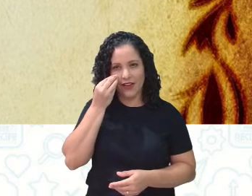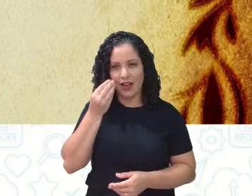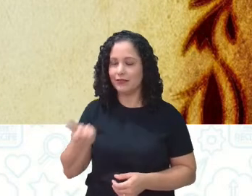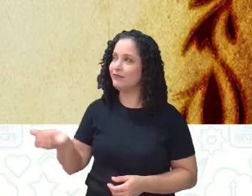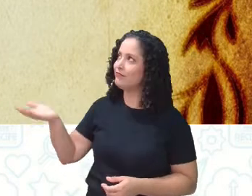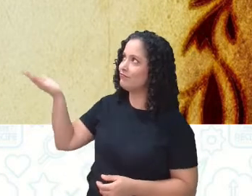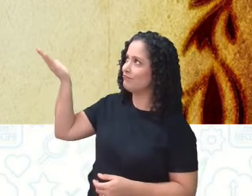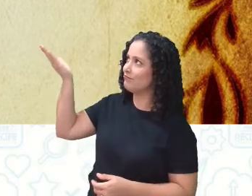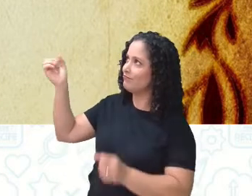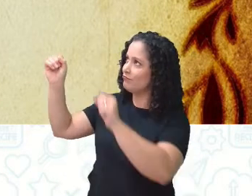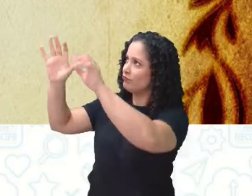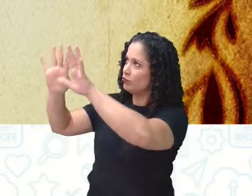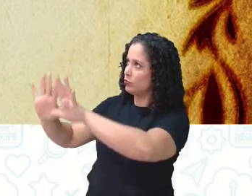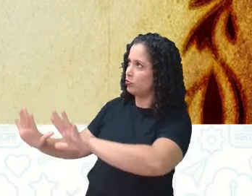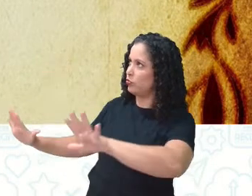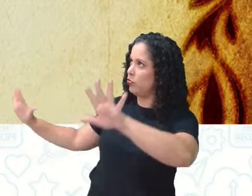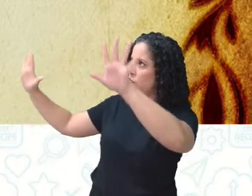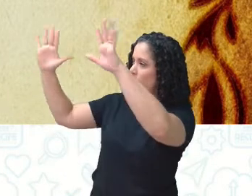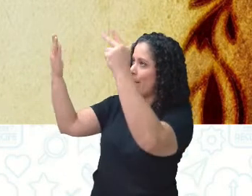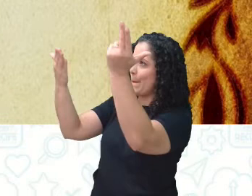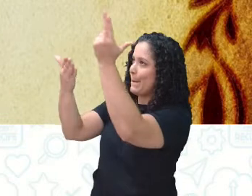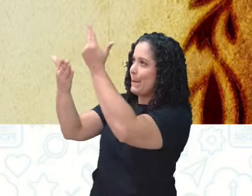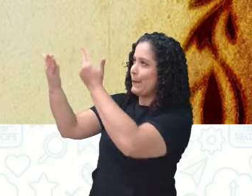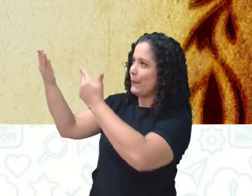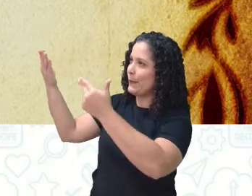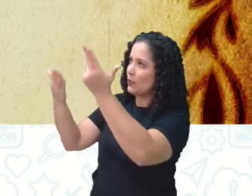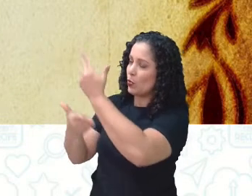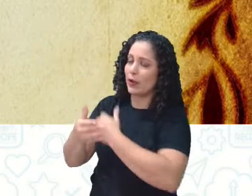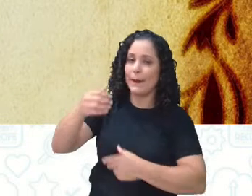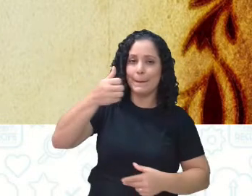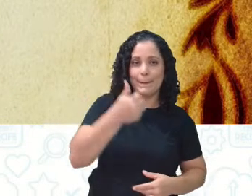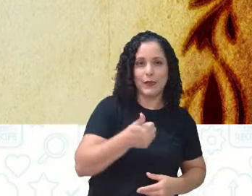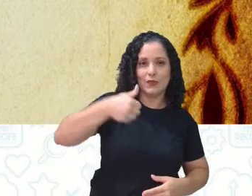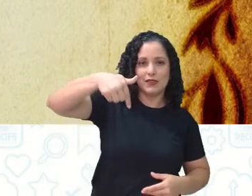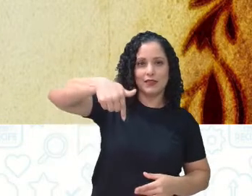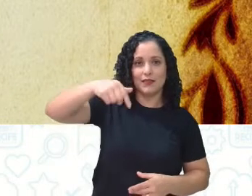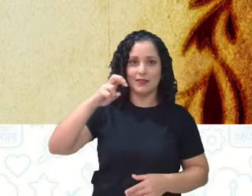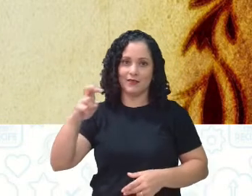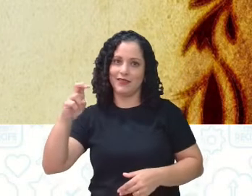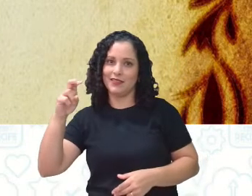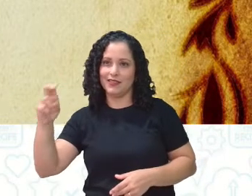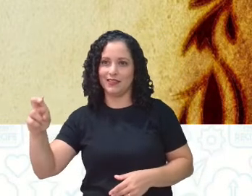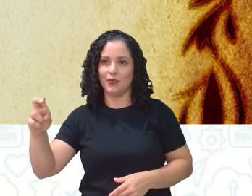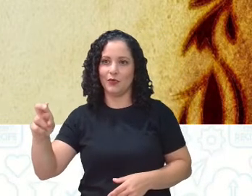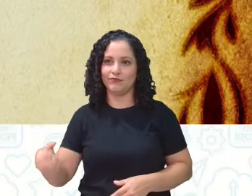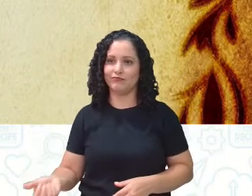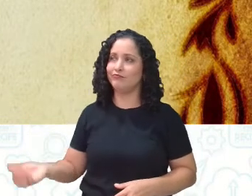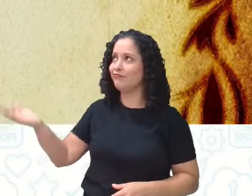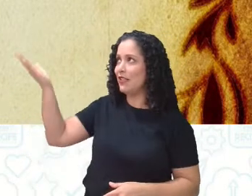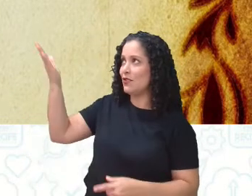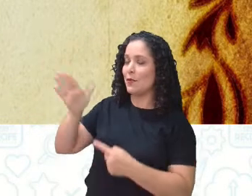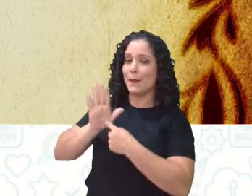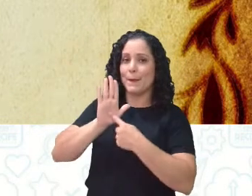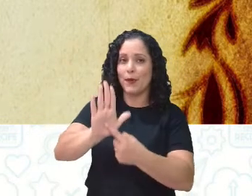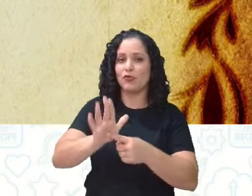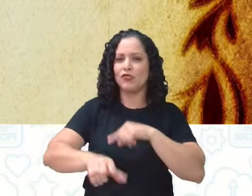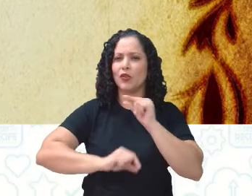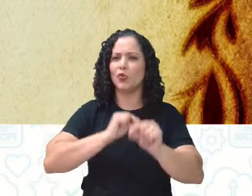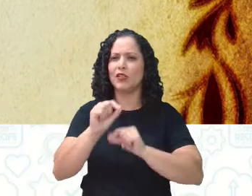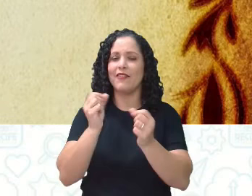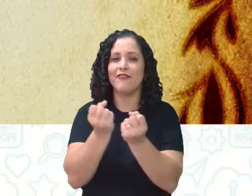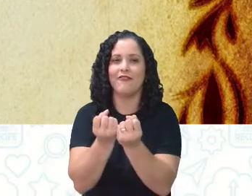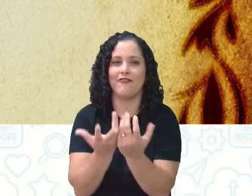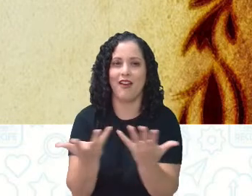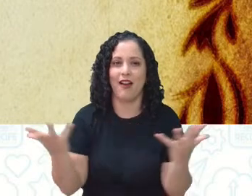Madame Geoffrin, uma pintura de 1755, olha aí, a tela retrata diversos